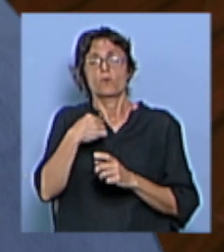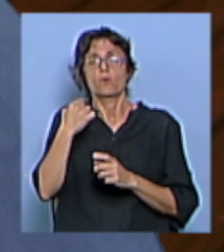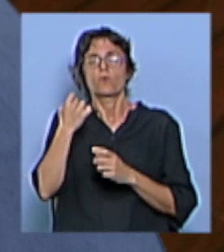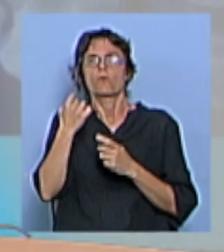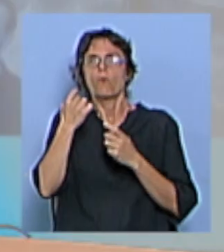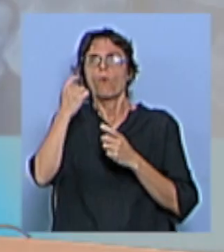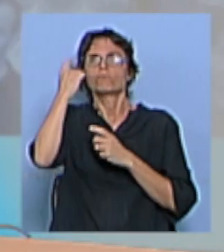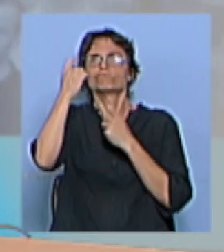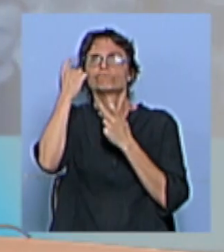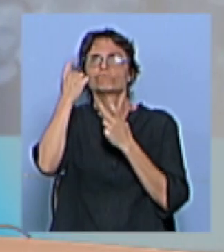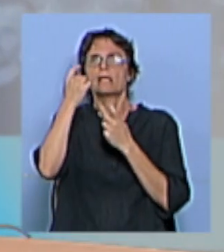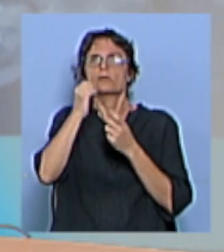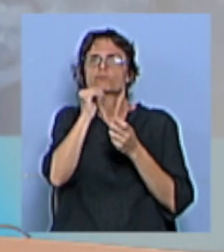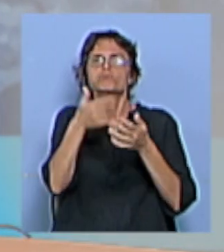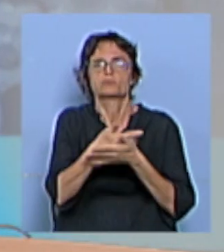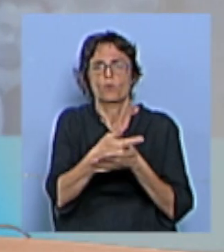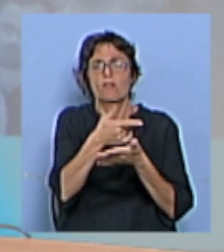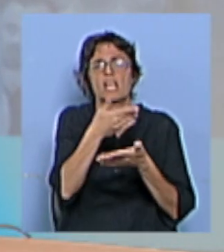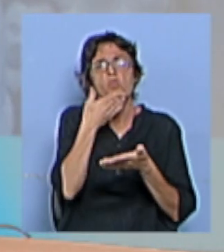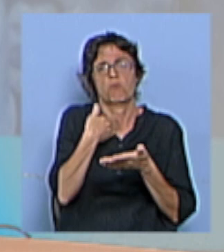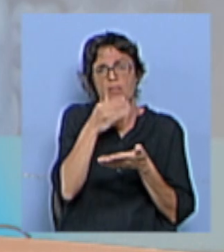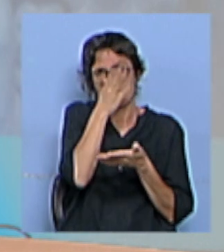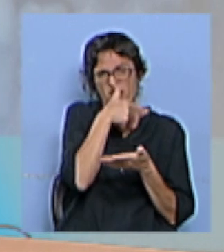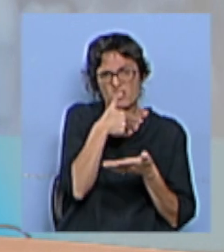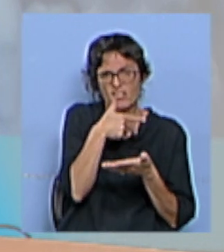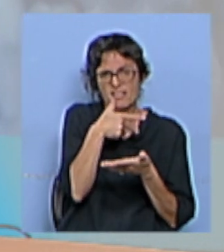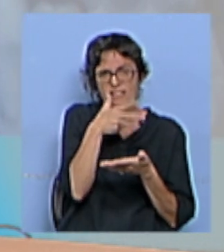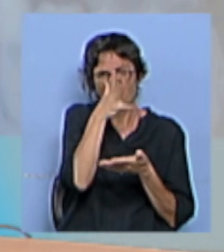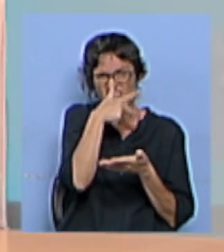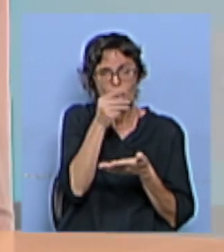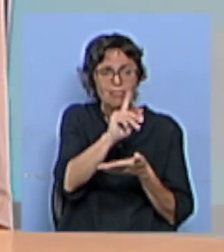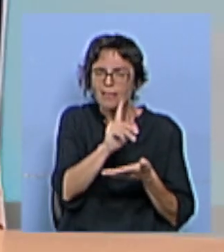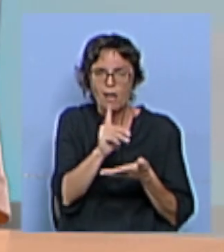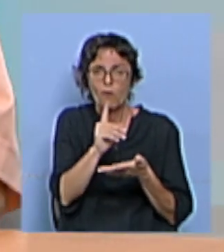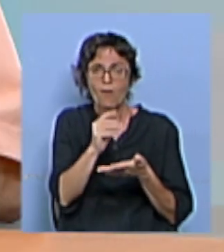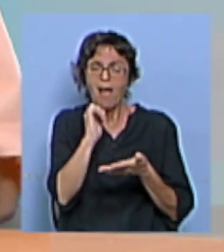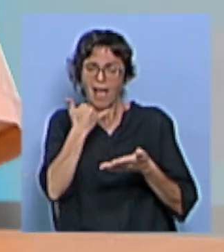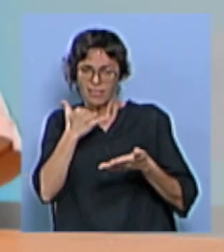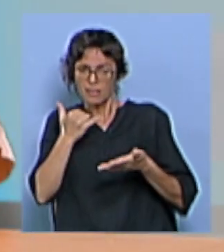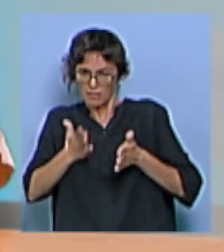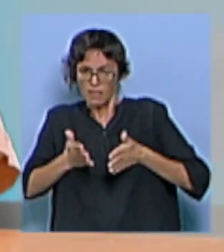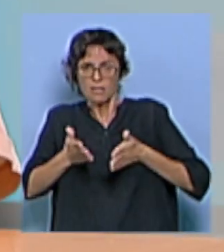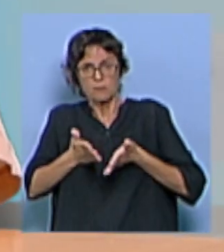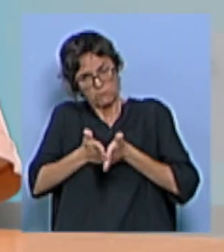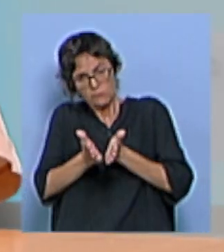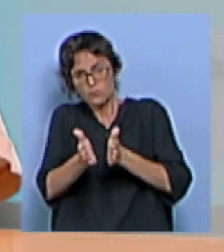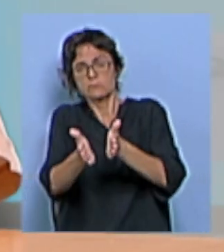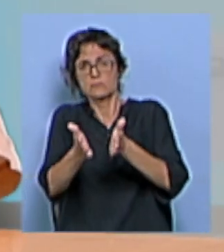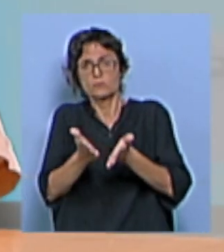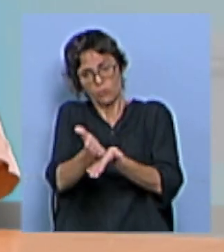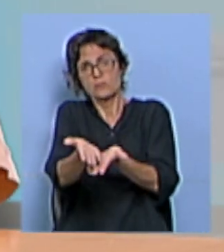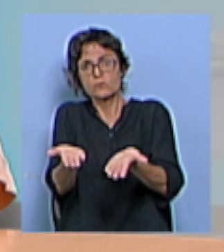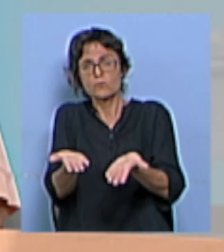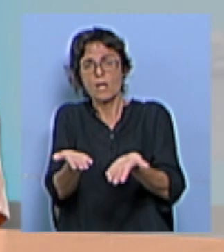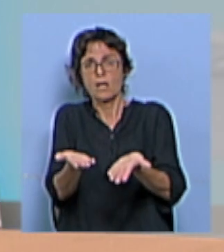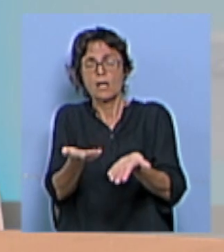tétrico. Não. Digamos, é uma baliza importante. Não, eu até costumo dizer assim, de brincar, bem, ao fim e ao cabo, temos de morrer. Devíamos aprender